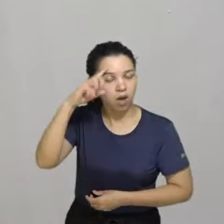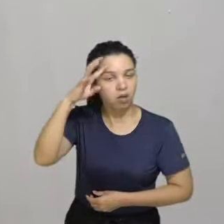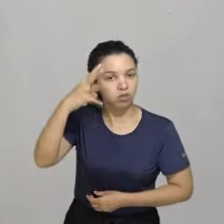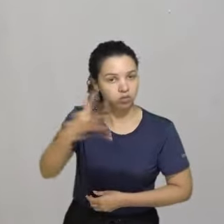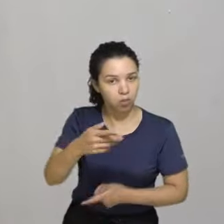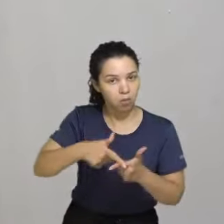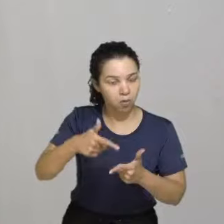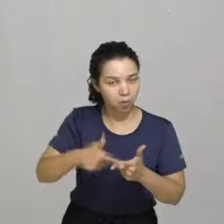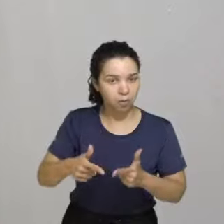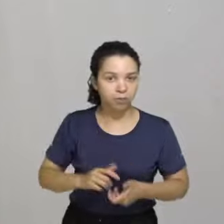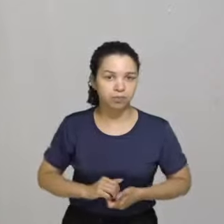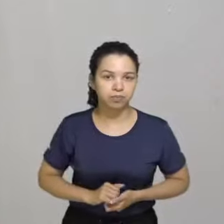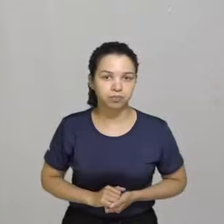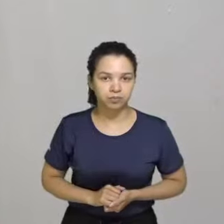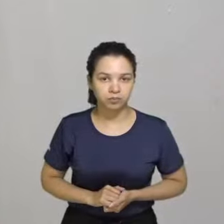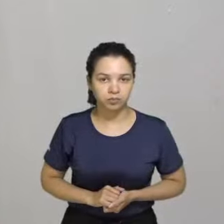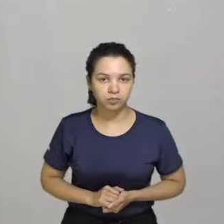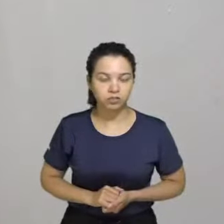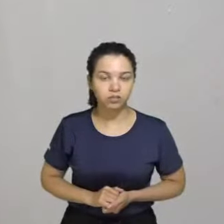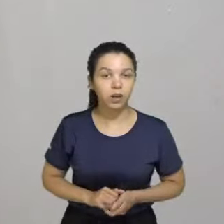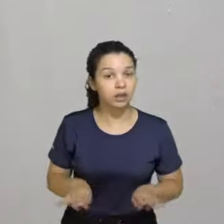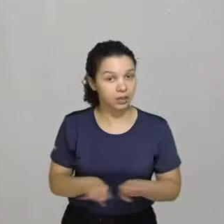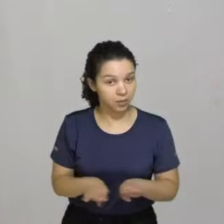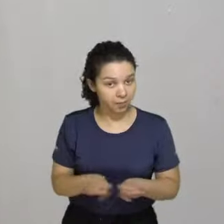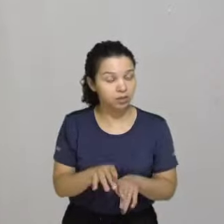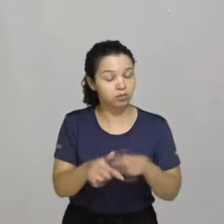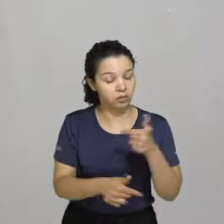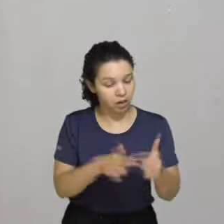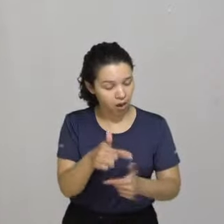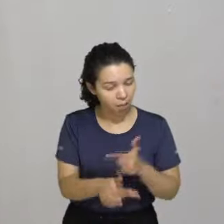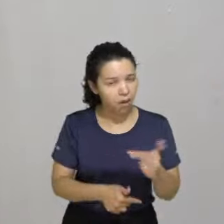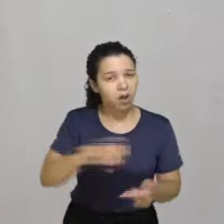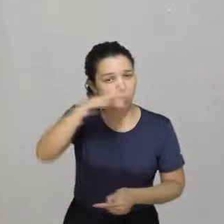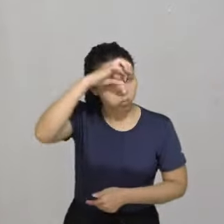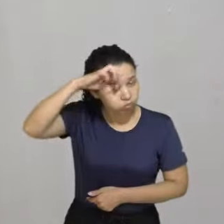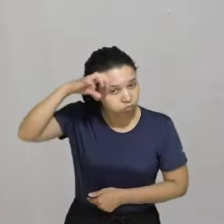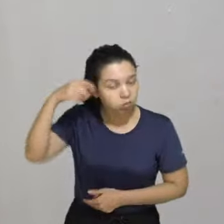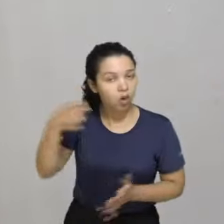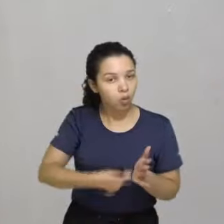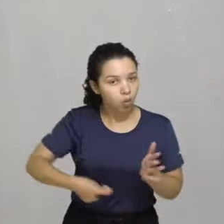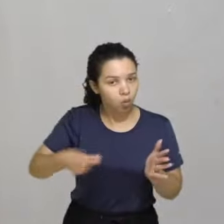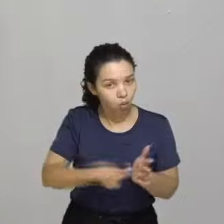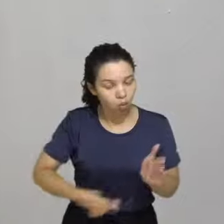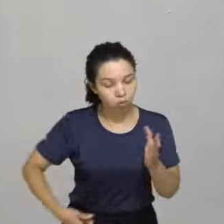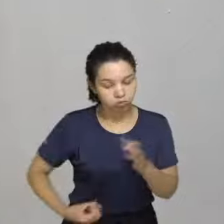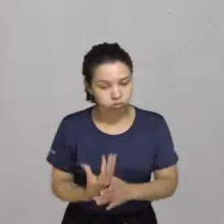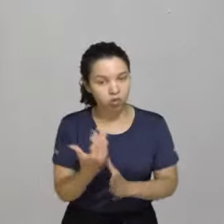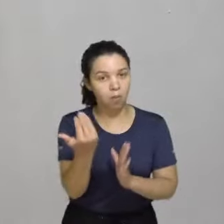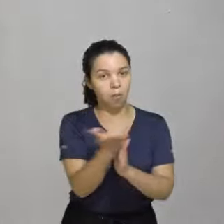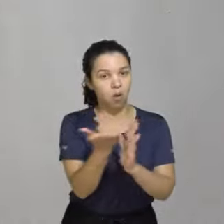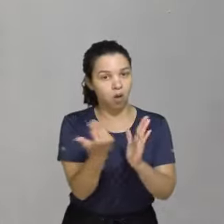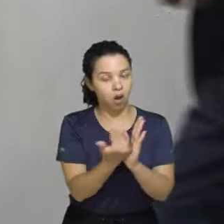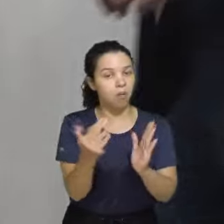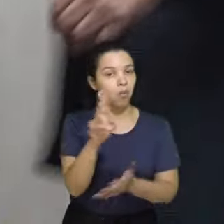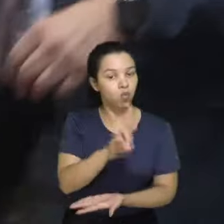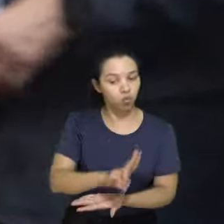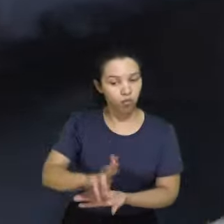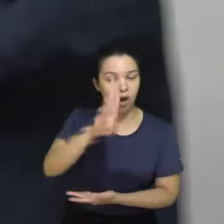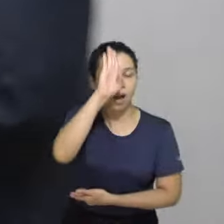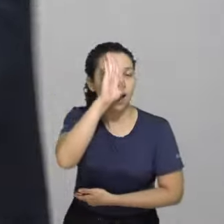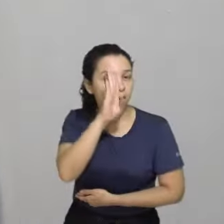questão. Também atuei incansavelmente na luta pela implantação do programa Universidade Gratuita em